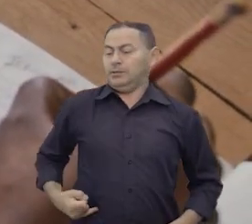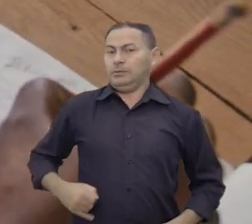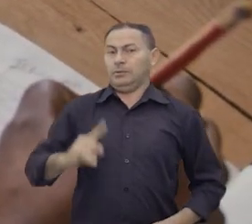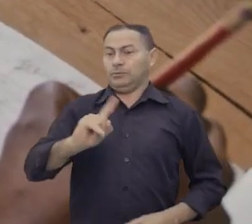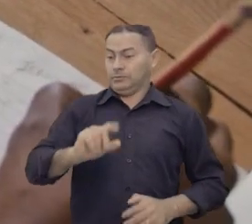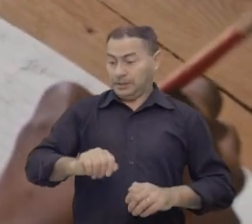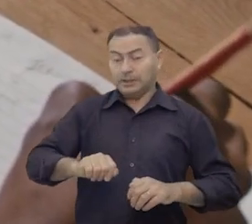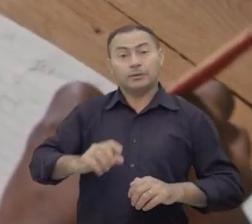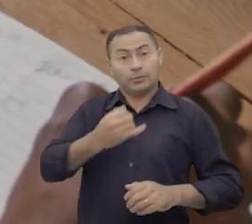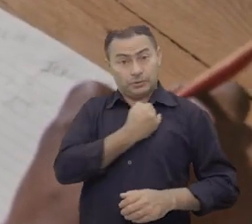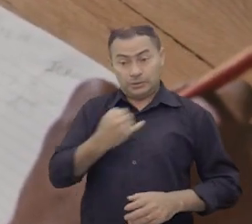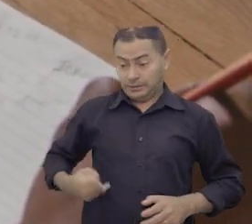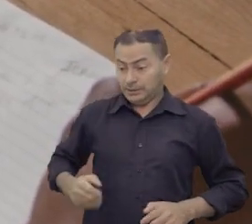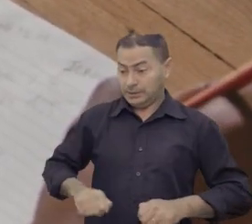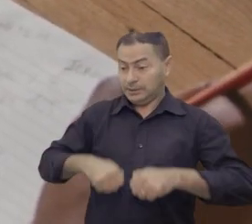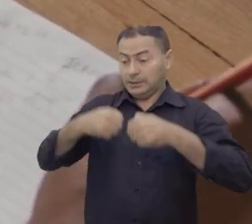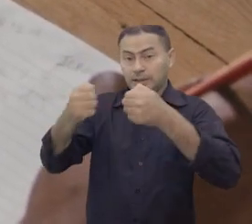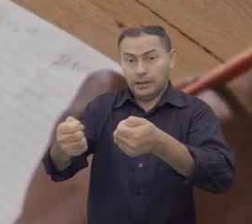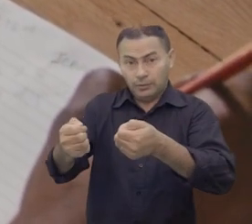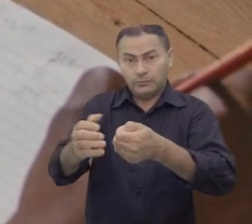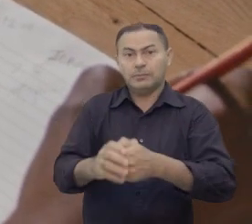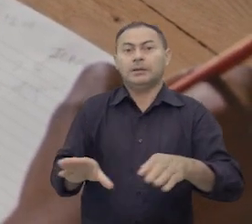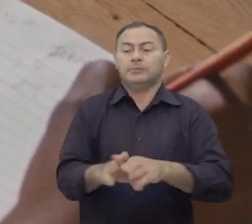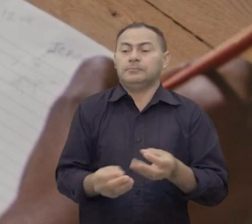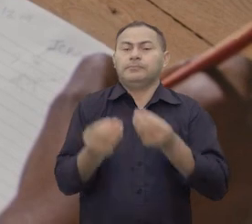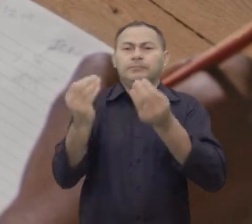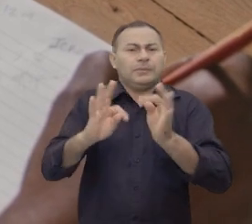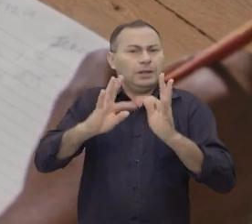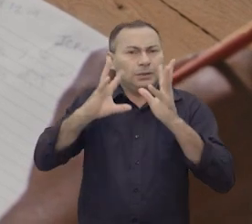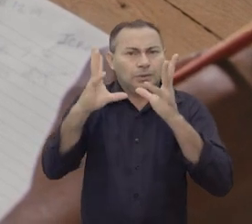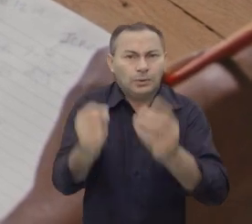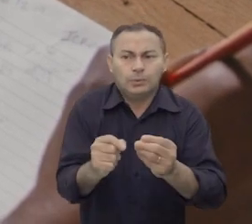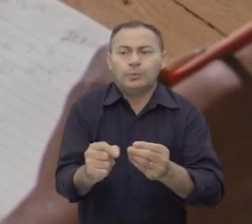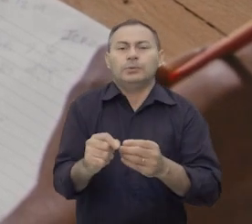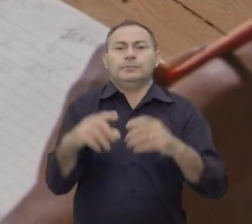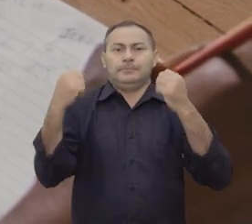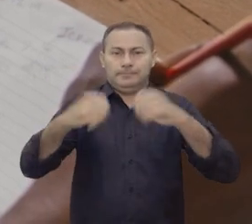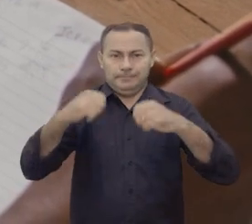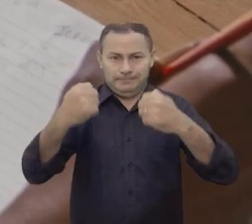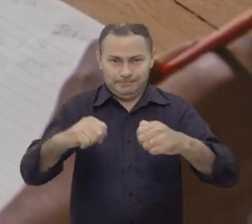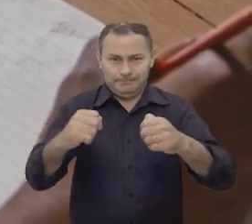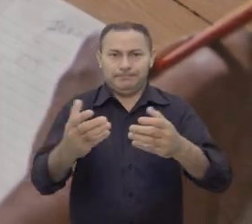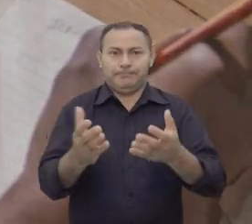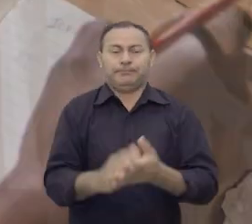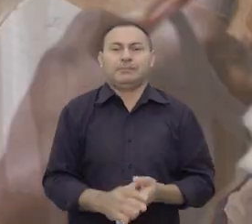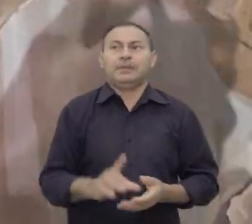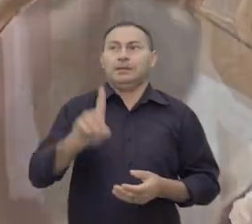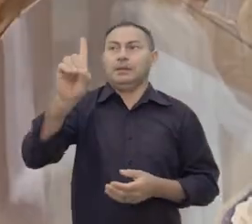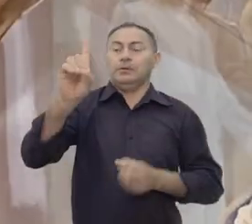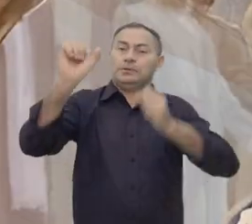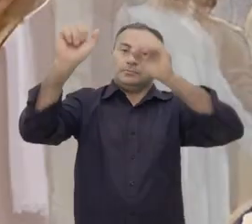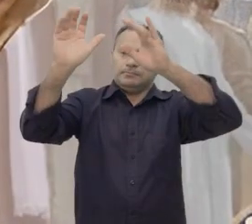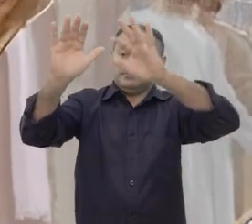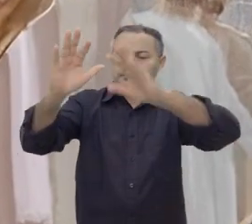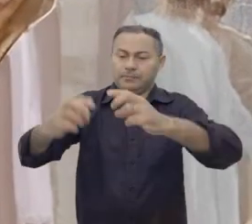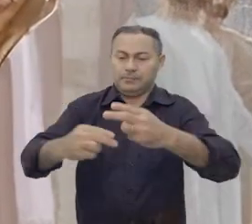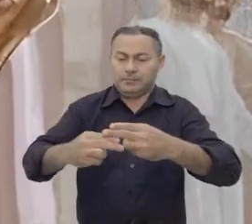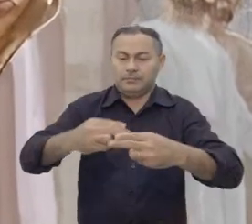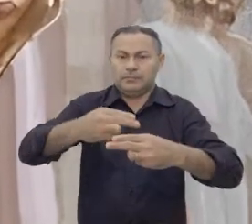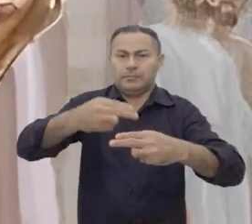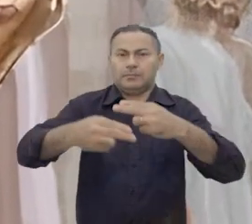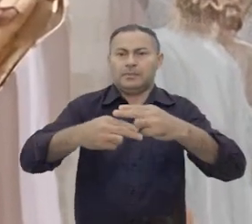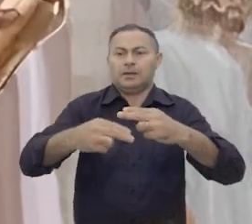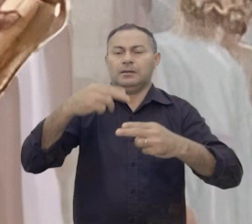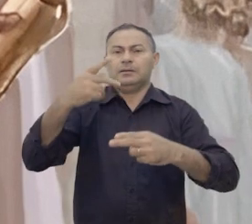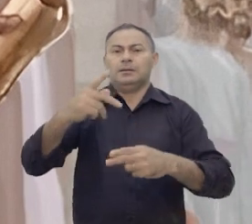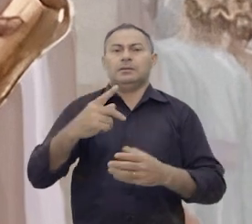imperador não só concedeu o pedido a Neemias, como também forneceu tudo o que ele precisava. Deus abençoou